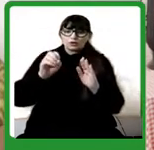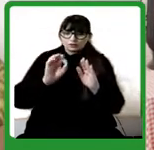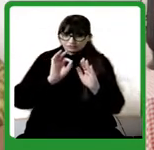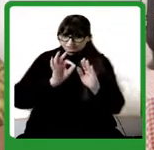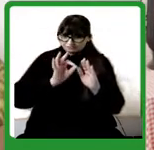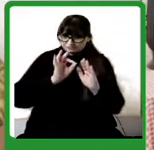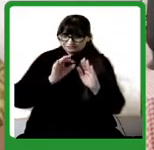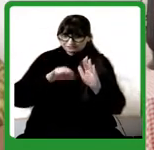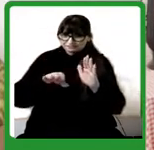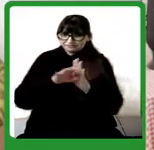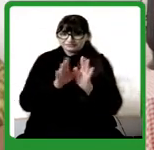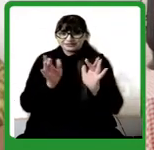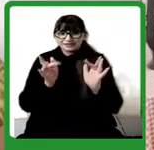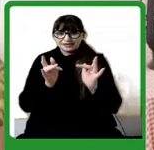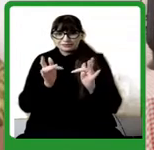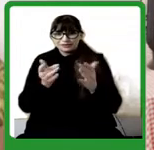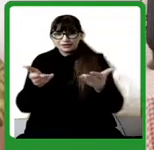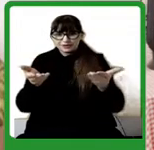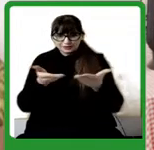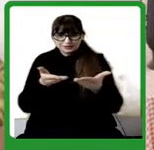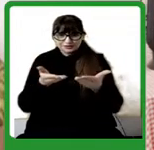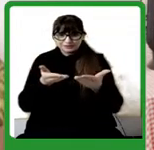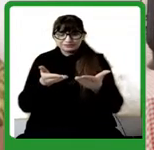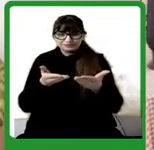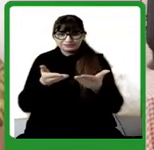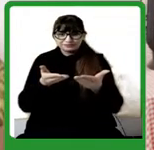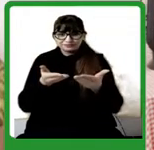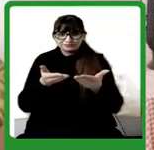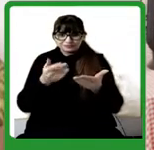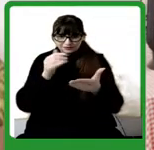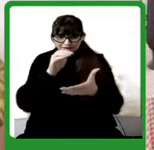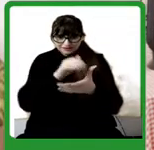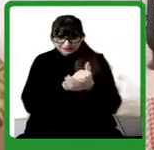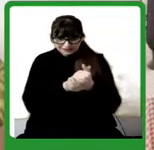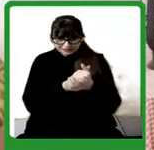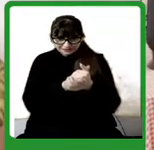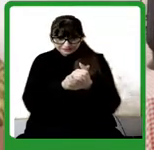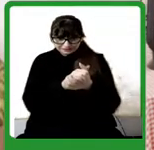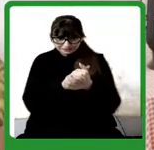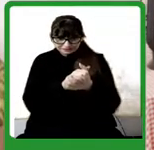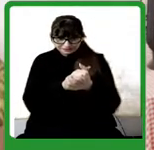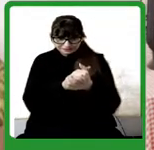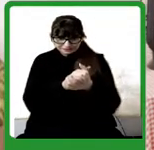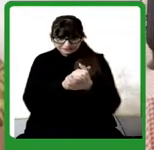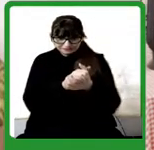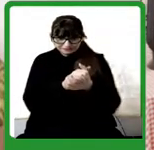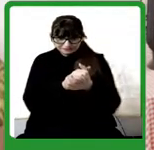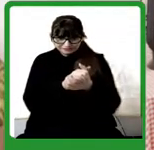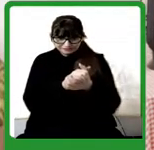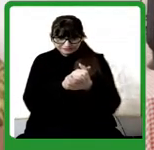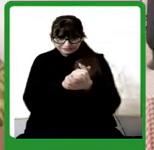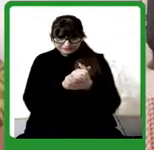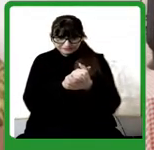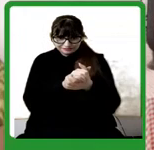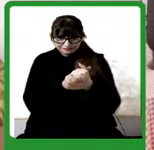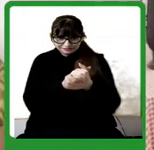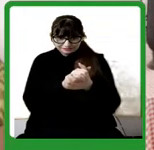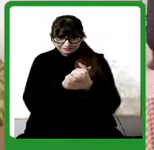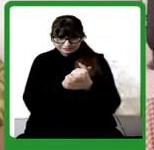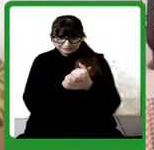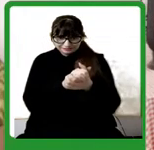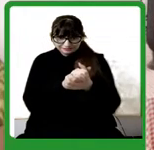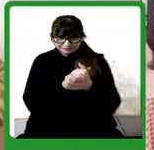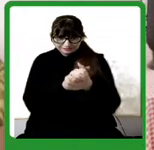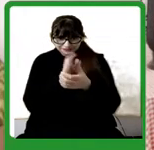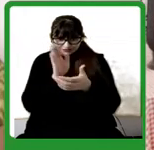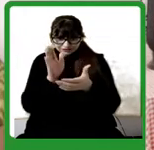aí e arrasa. Calma. Tu é casado? Não vai ser o que merece. Quantos anos?